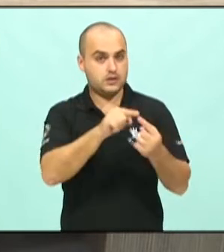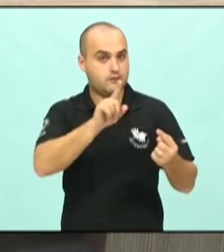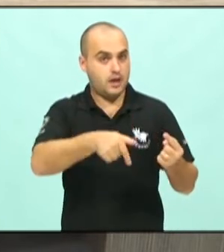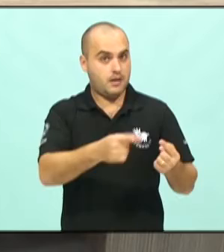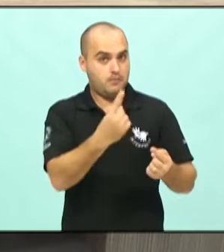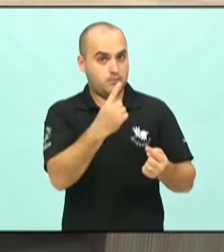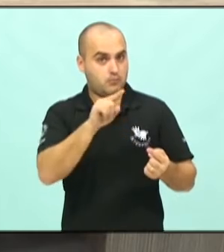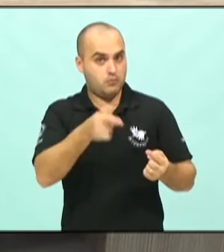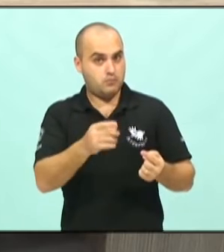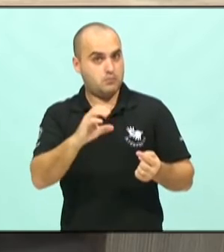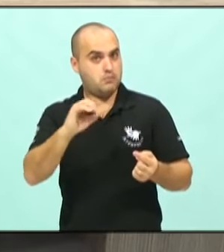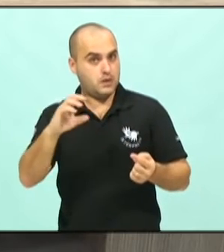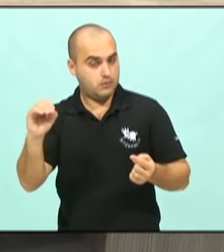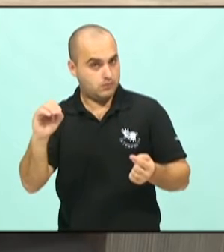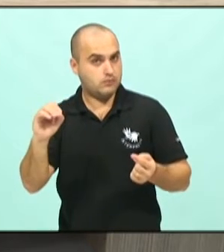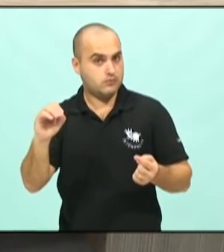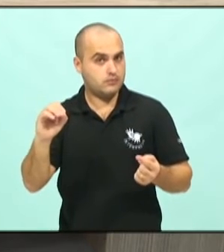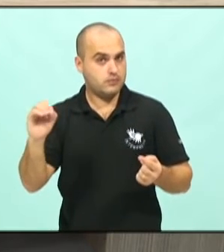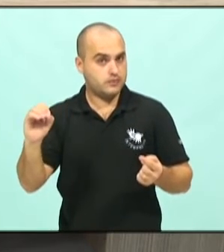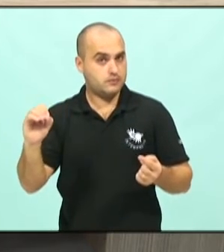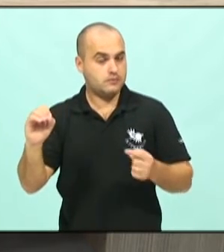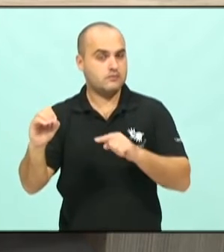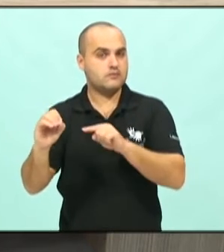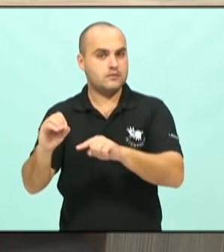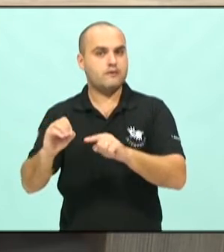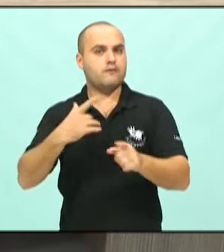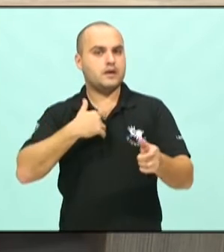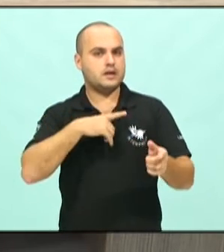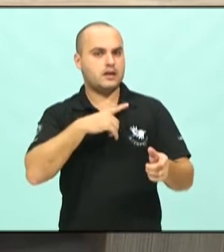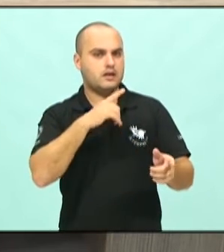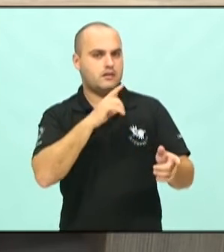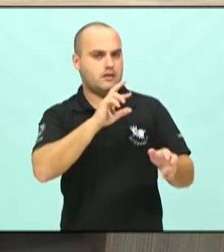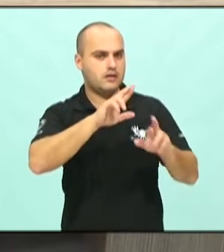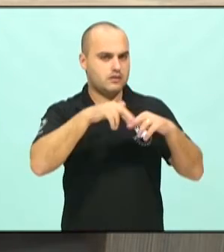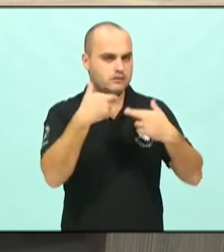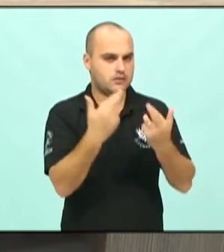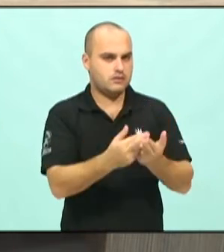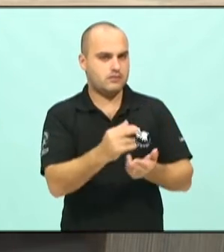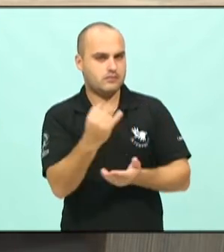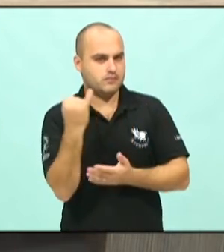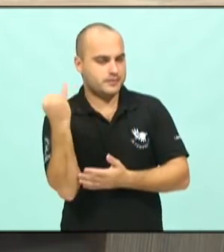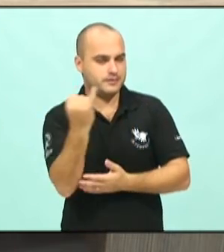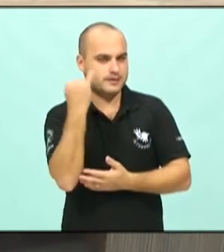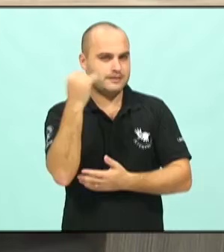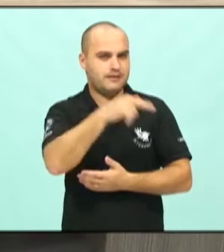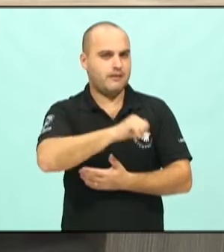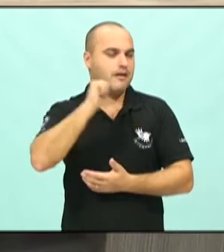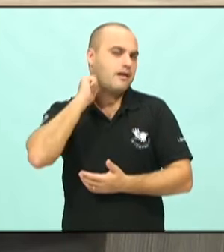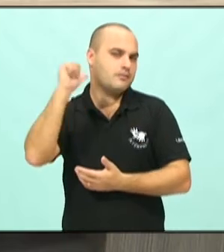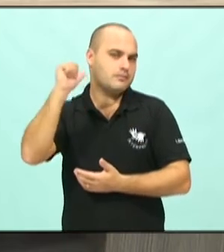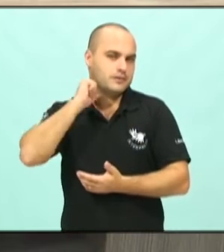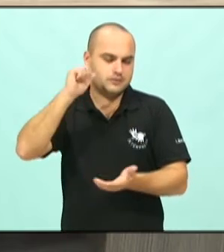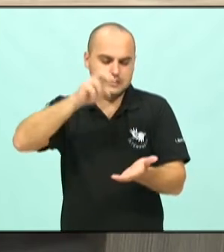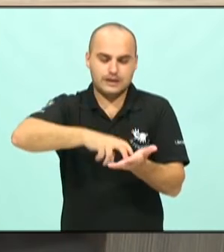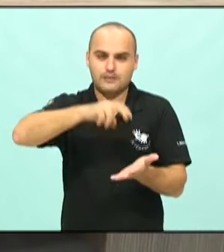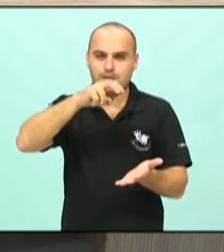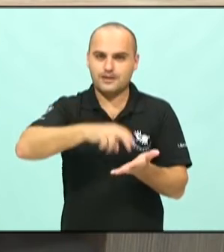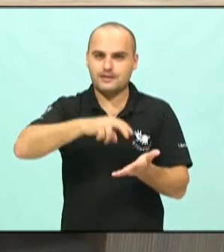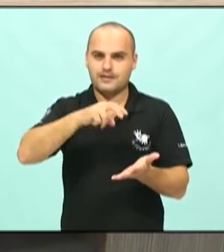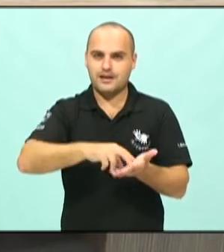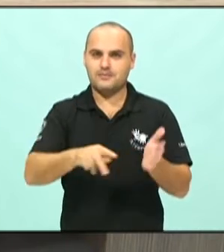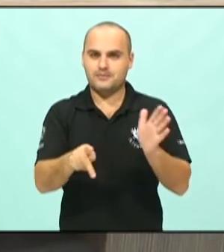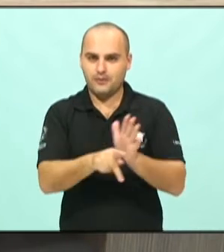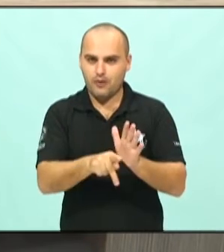2 meses. Até a gente vai fazer um grande encontro no Centro de Eventos para eles agora em abril, perto da Páscoa. Vai ser um grande café da manhã com